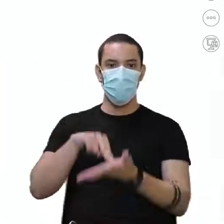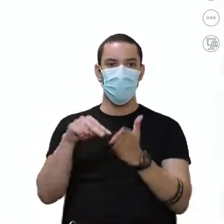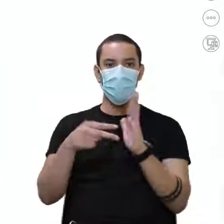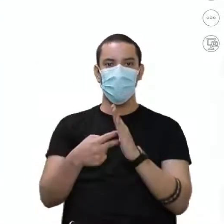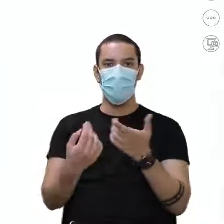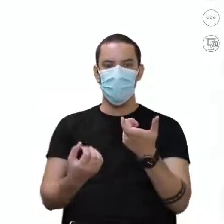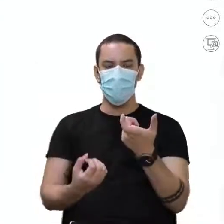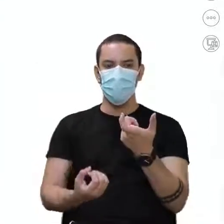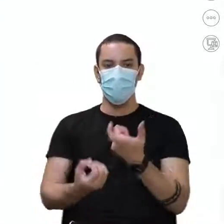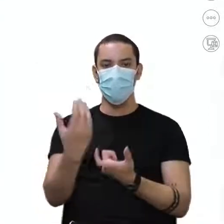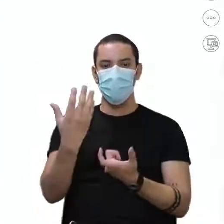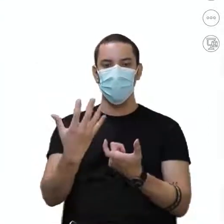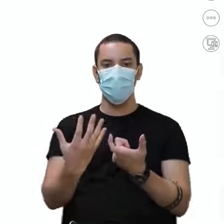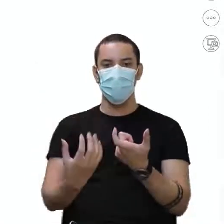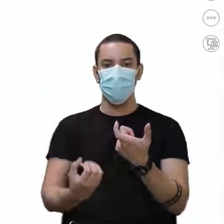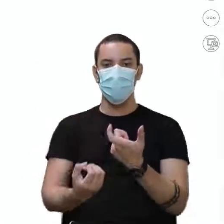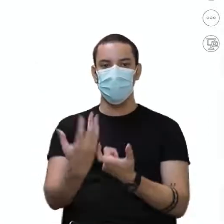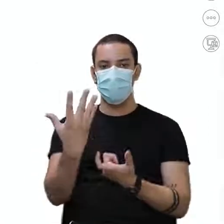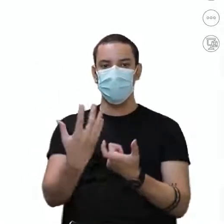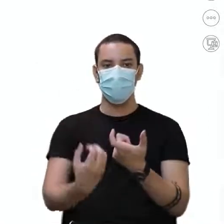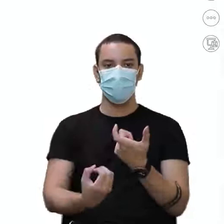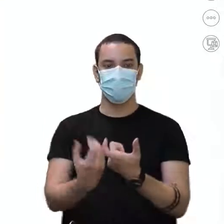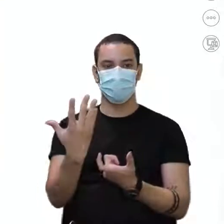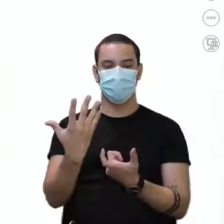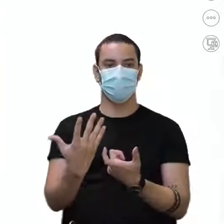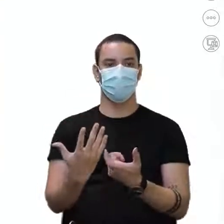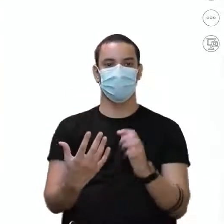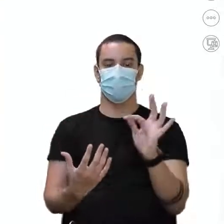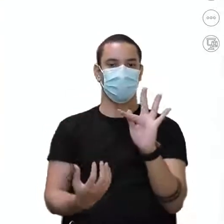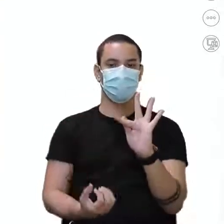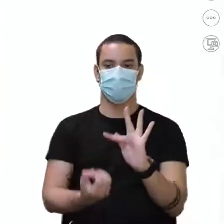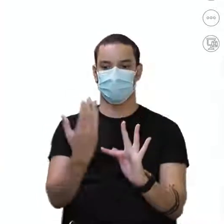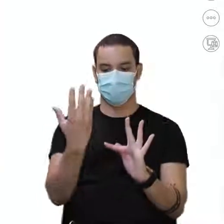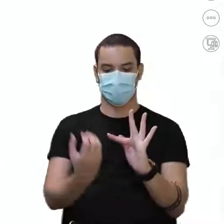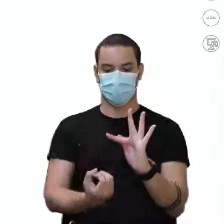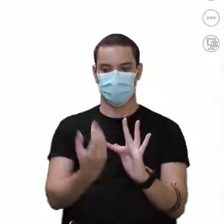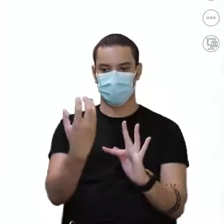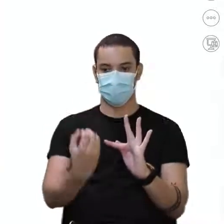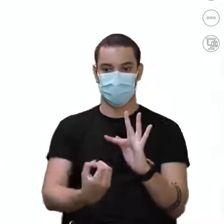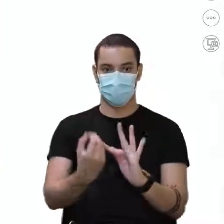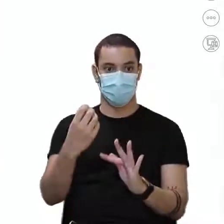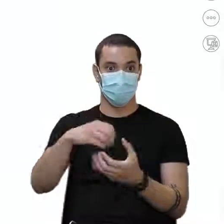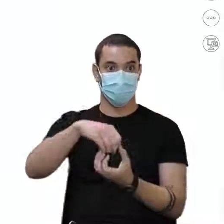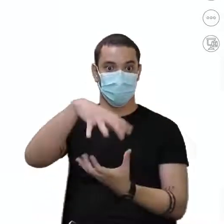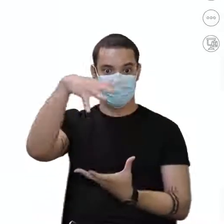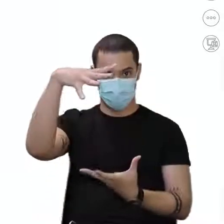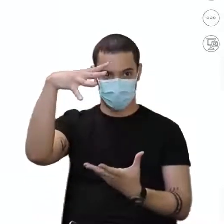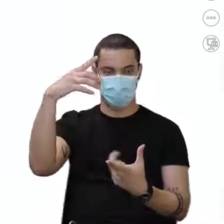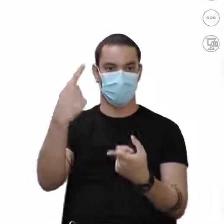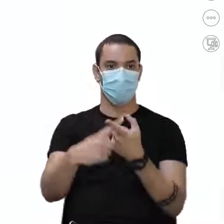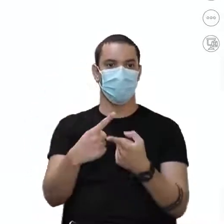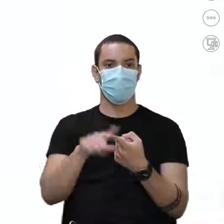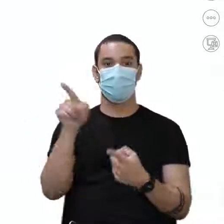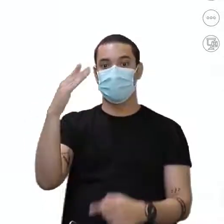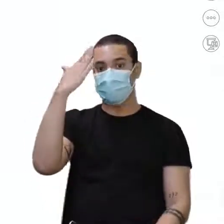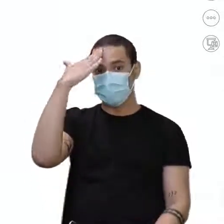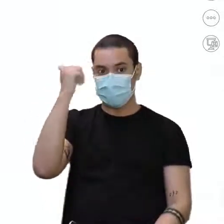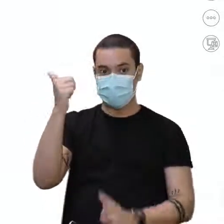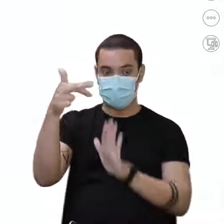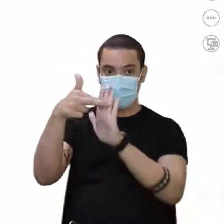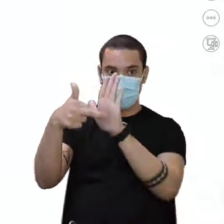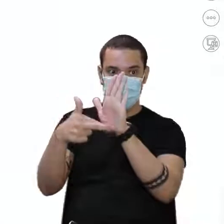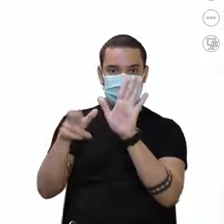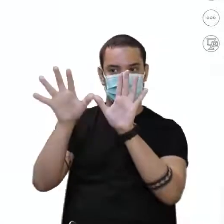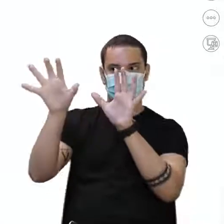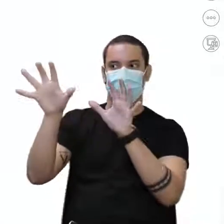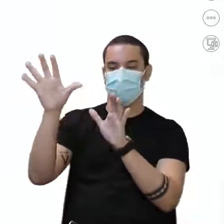mágica do bolo, do cake, para fazer o present perfect continuous. Claro que seu sujeito vem aqui, mas você precisa do have ou